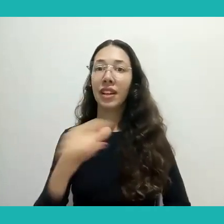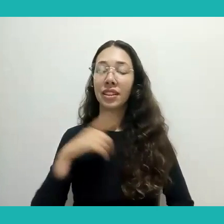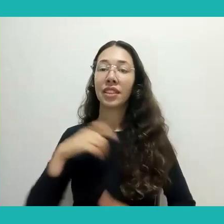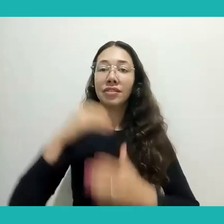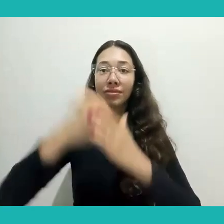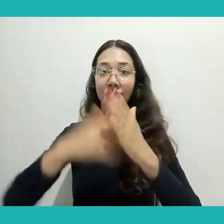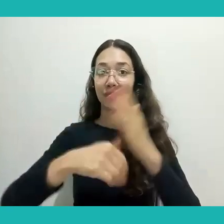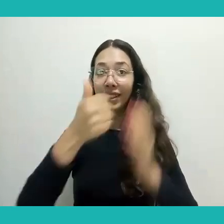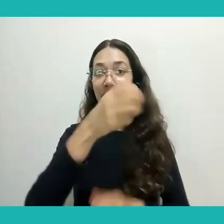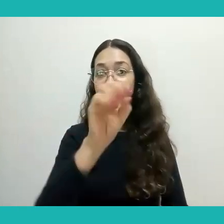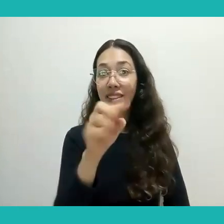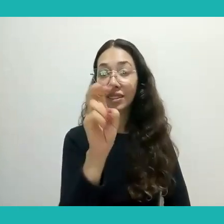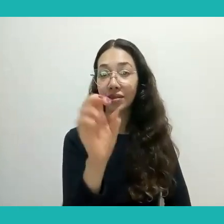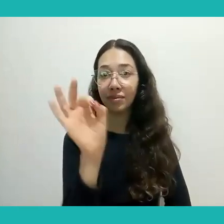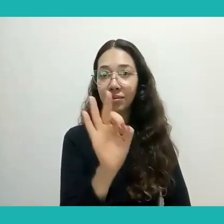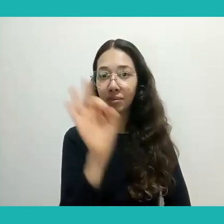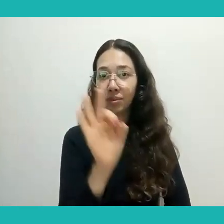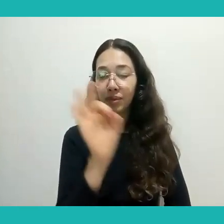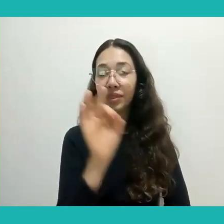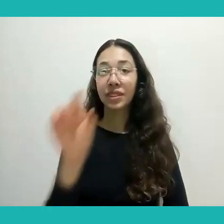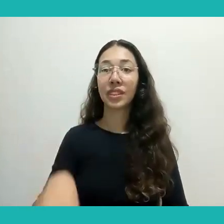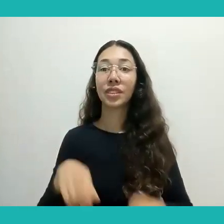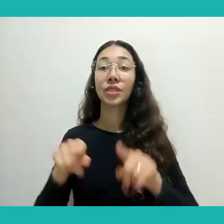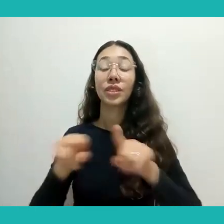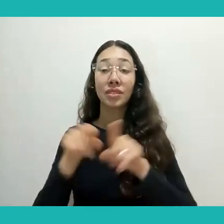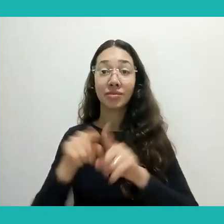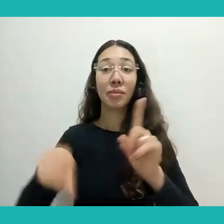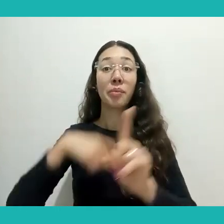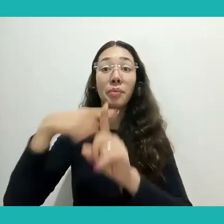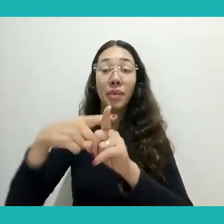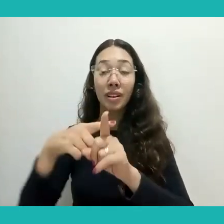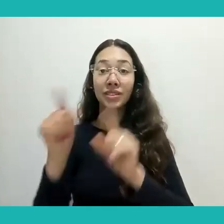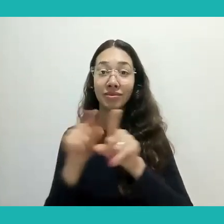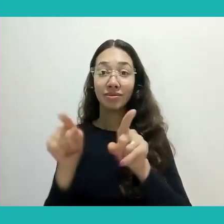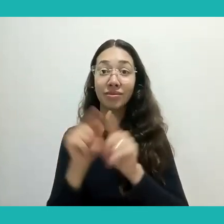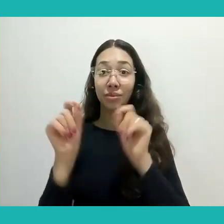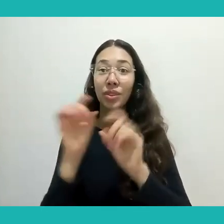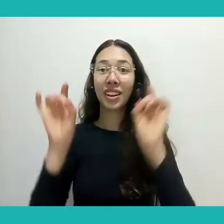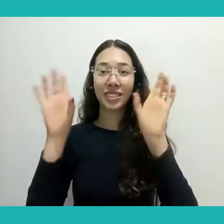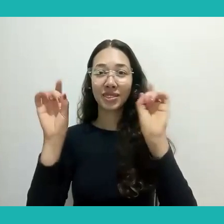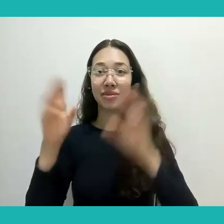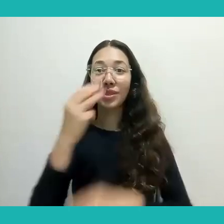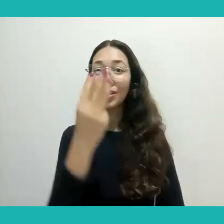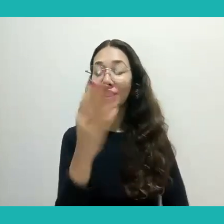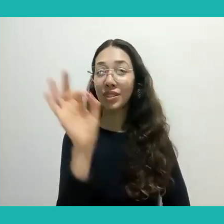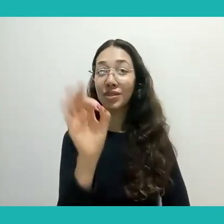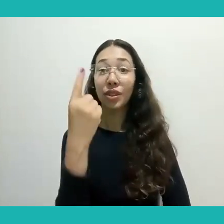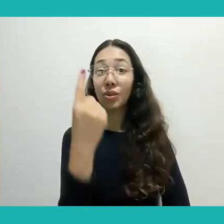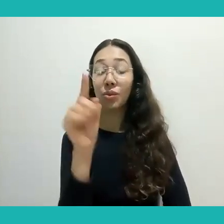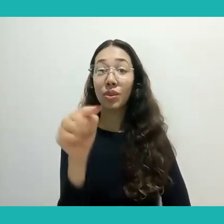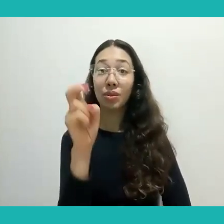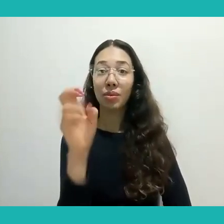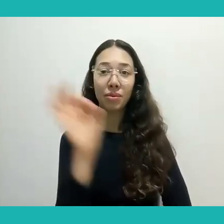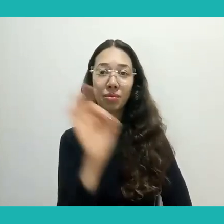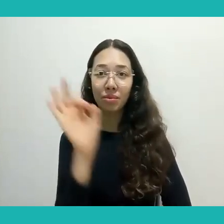né? E também ela vai contribuir com a alíquota especial de